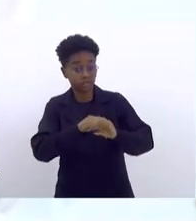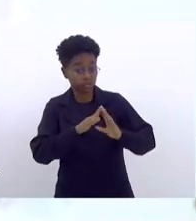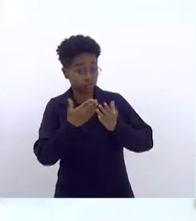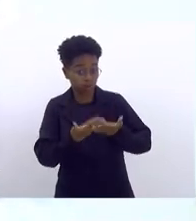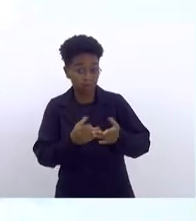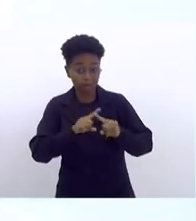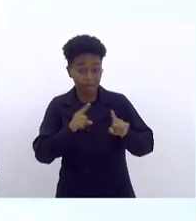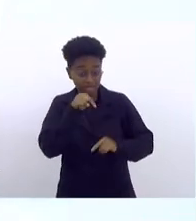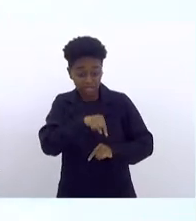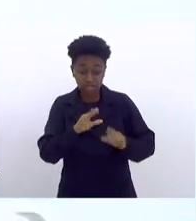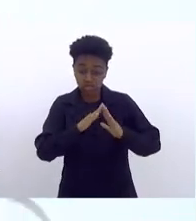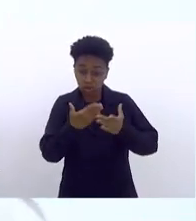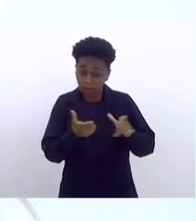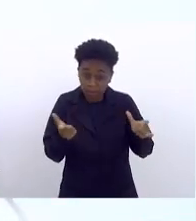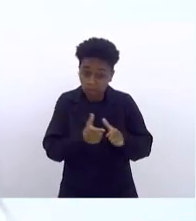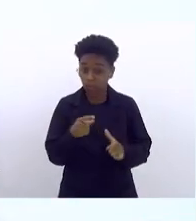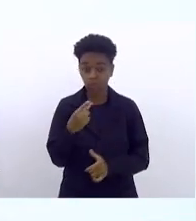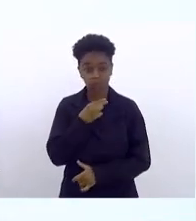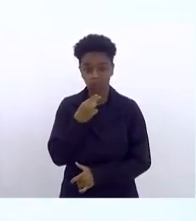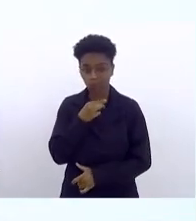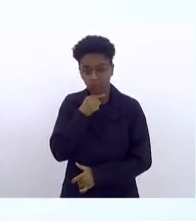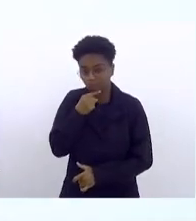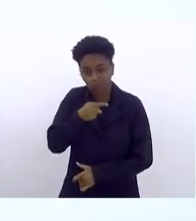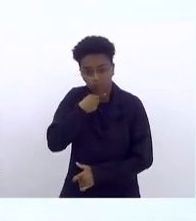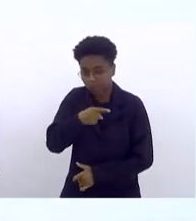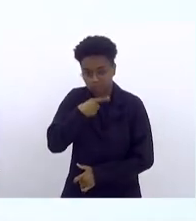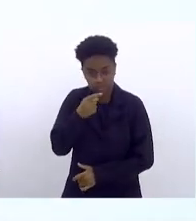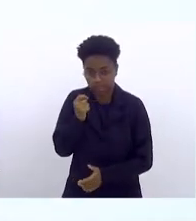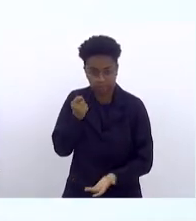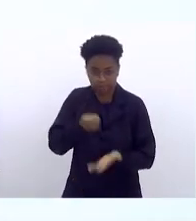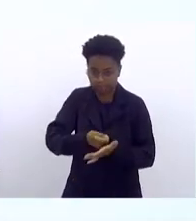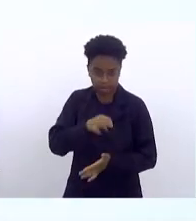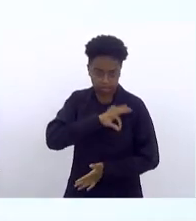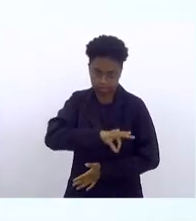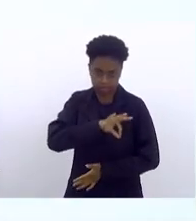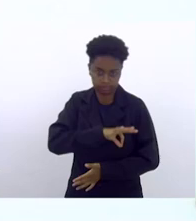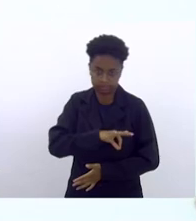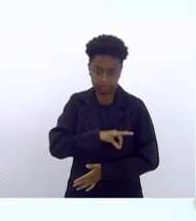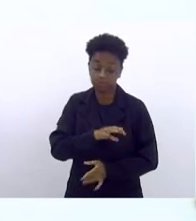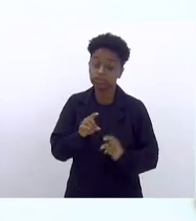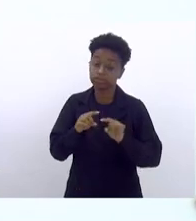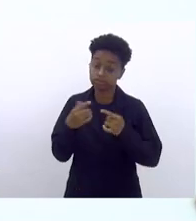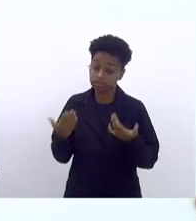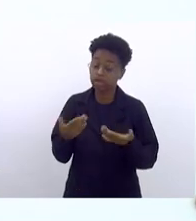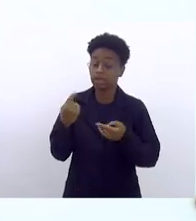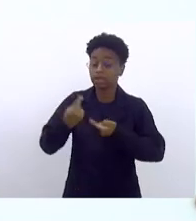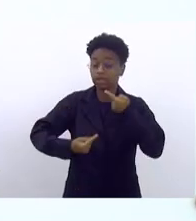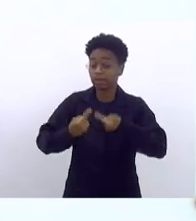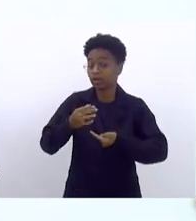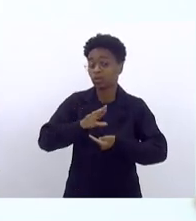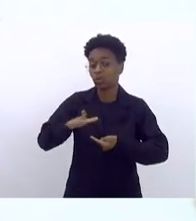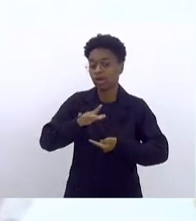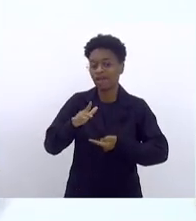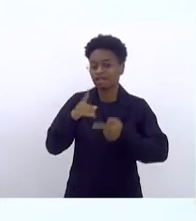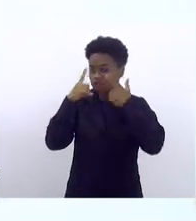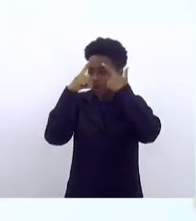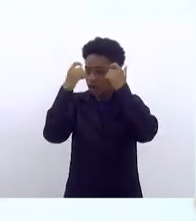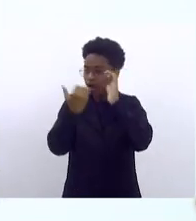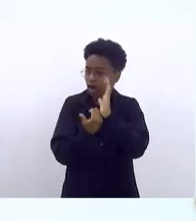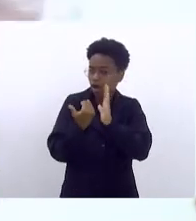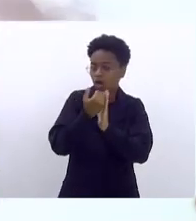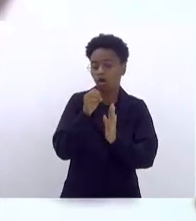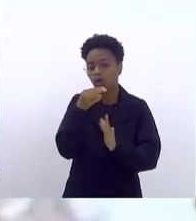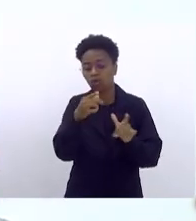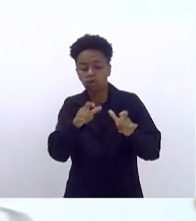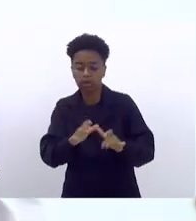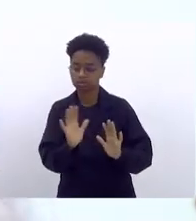condições de se manter então o debate da escola não passa por mais violência por mais espaços até porque se